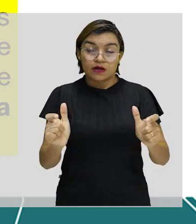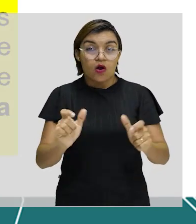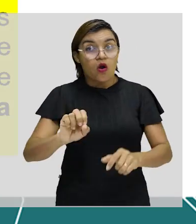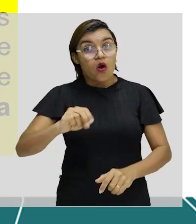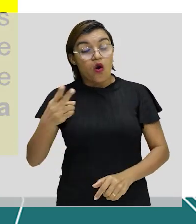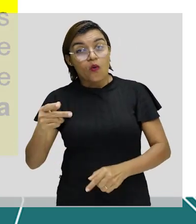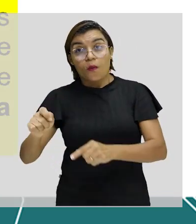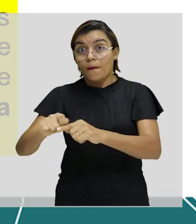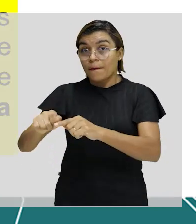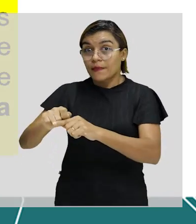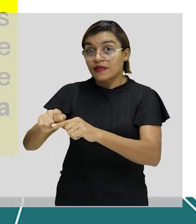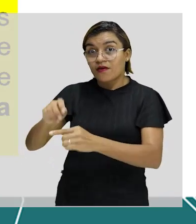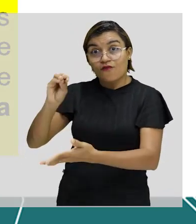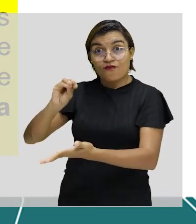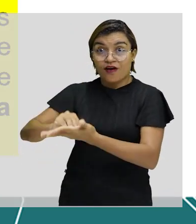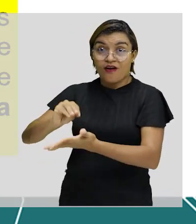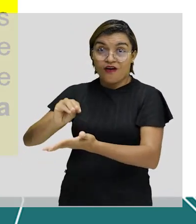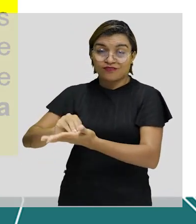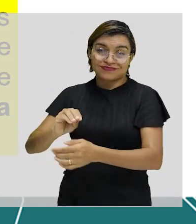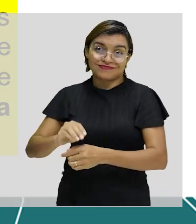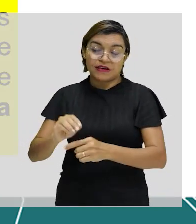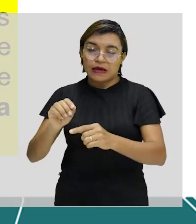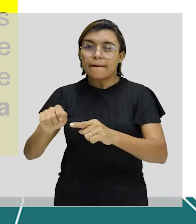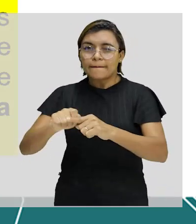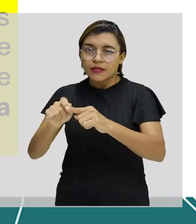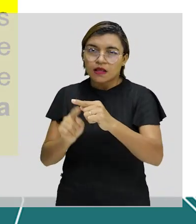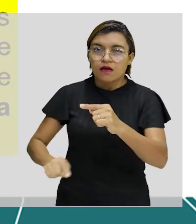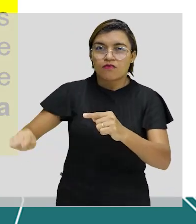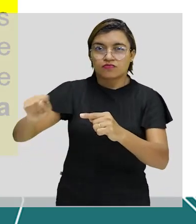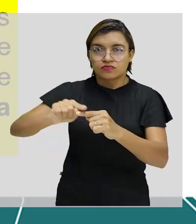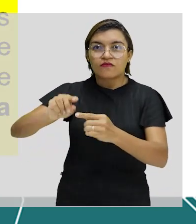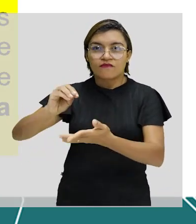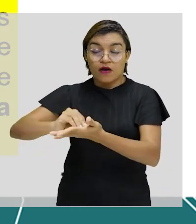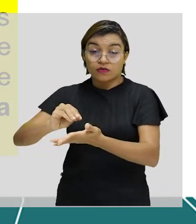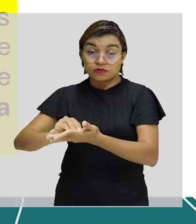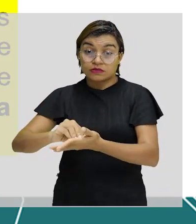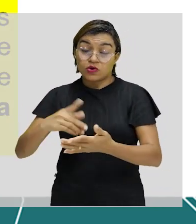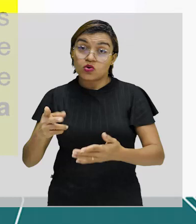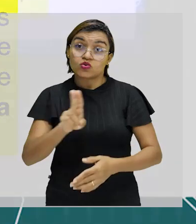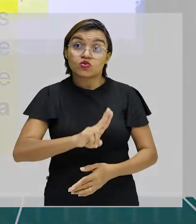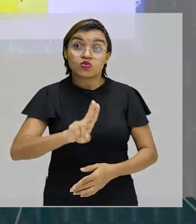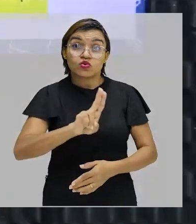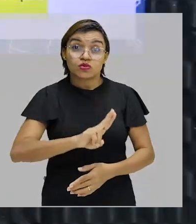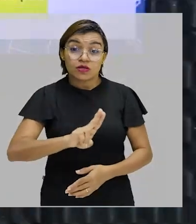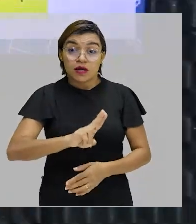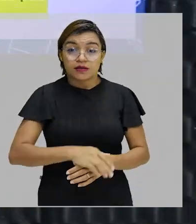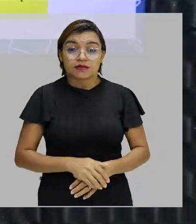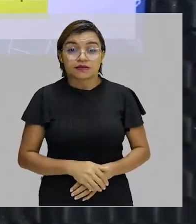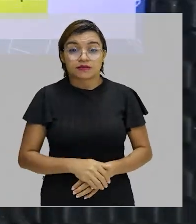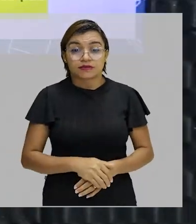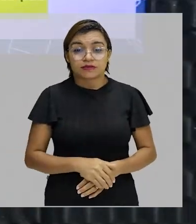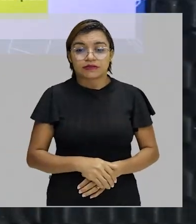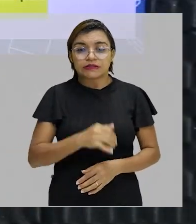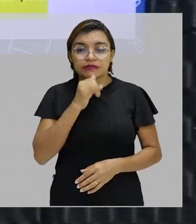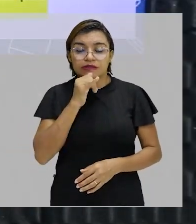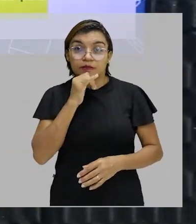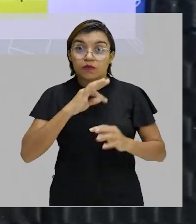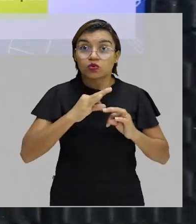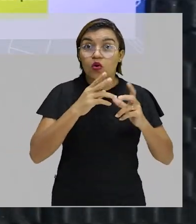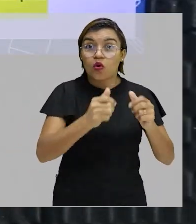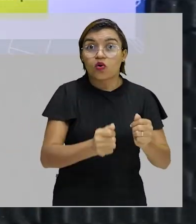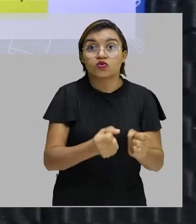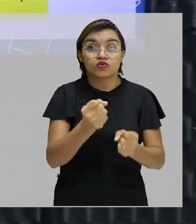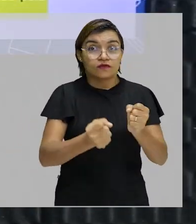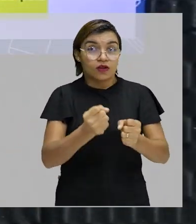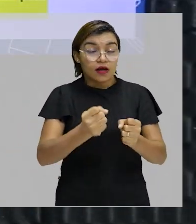falta. Então, para usar todos os 95 volantes, a gente precisaria de mais pneus. Então, posso falar que